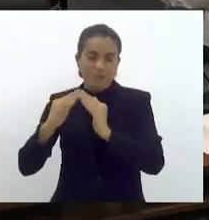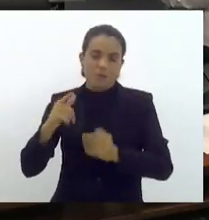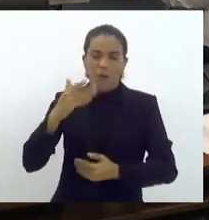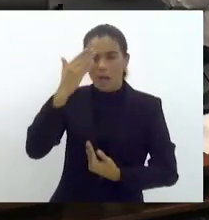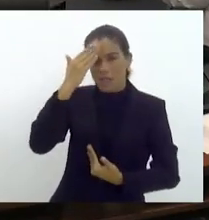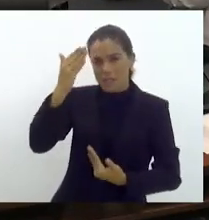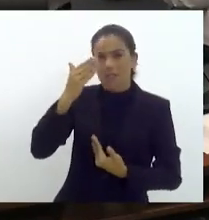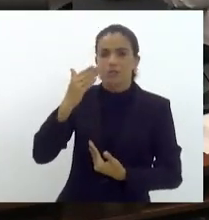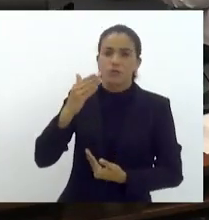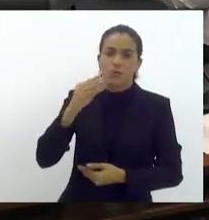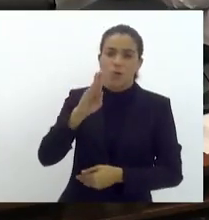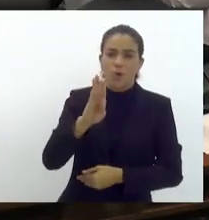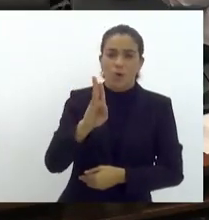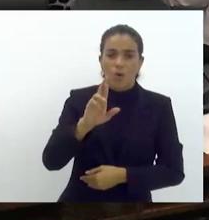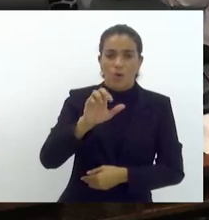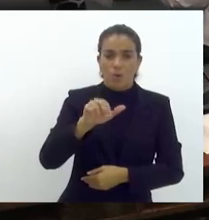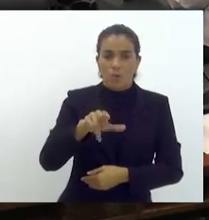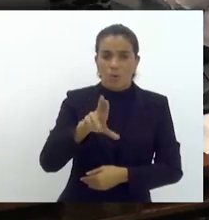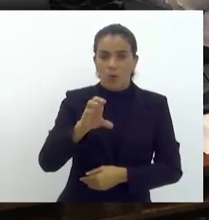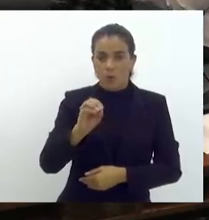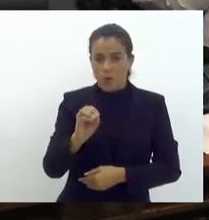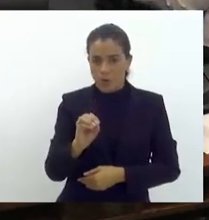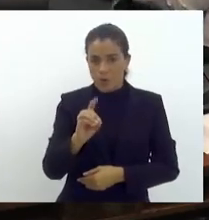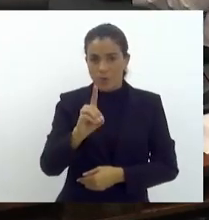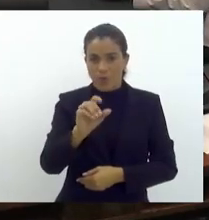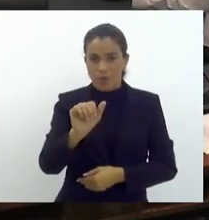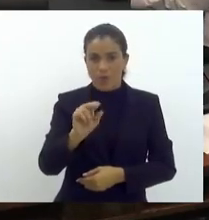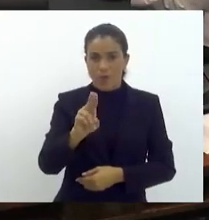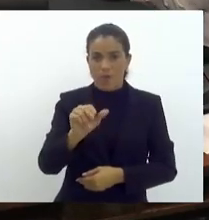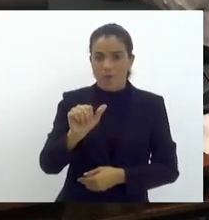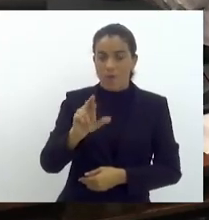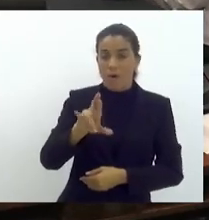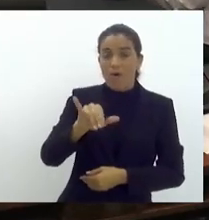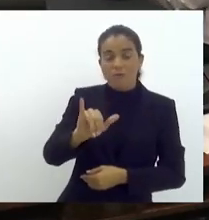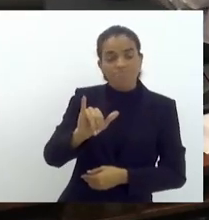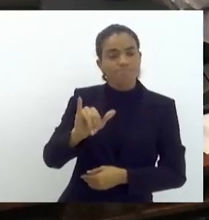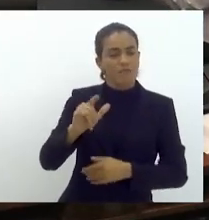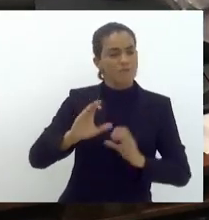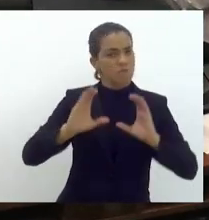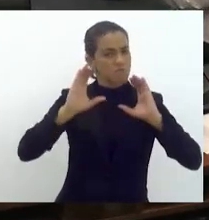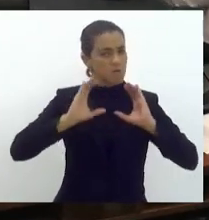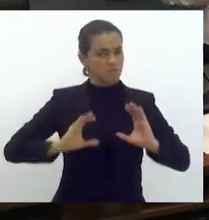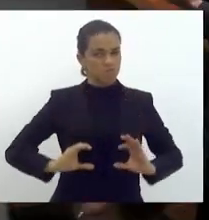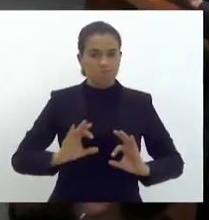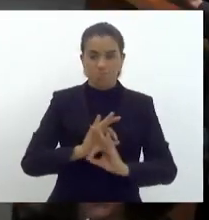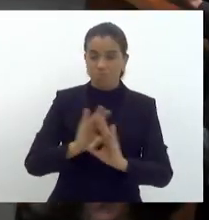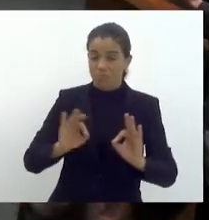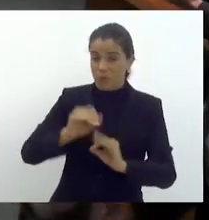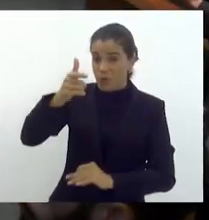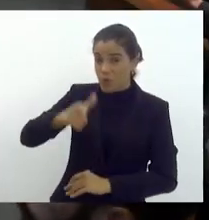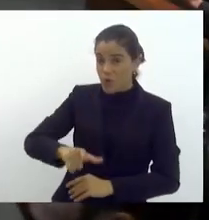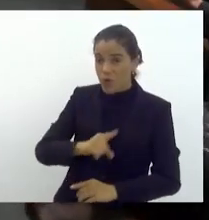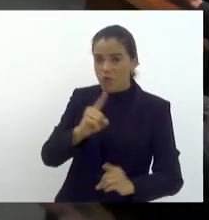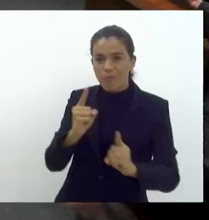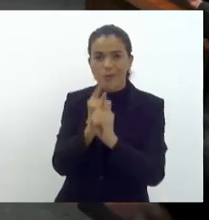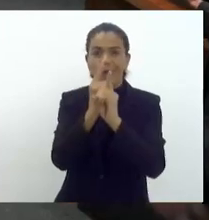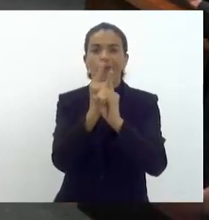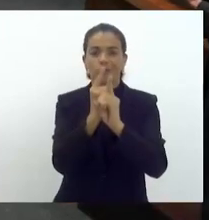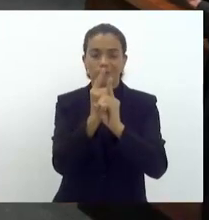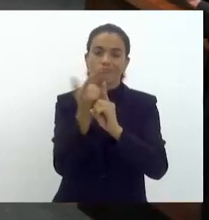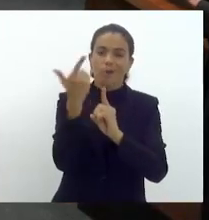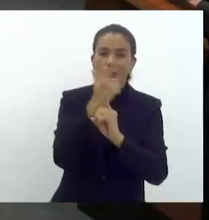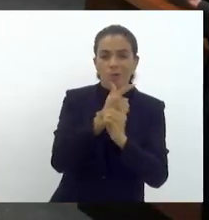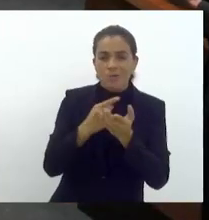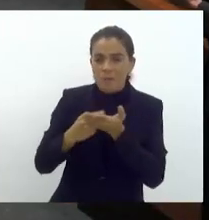Bruno dalware que é nosso colega que teve uma postura muito boa nós vamos ter mais um encontro para poder alinhar